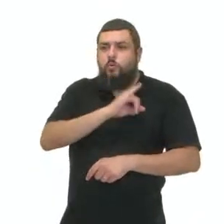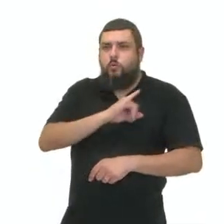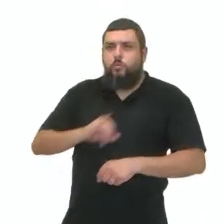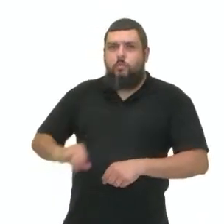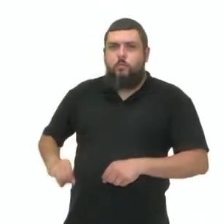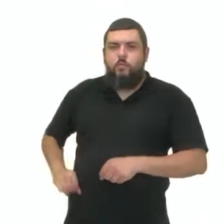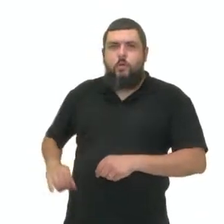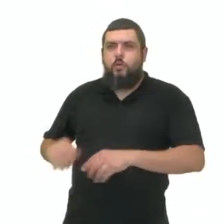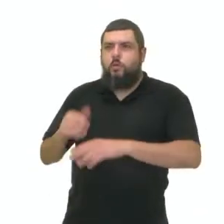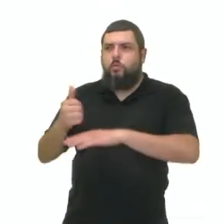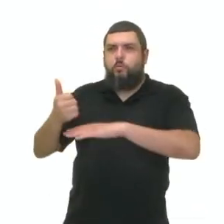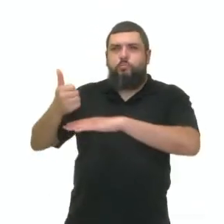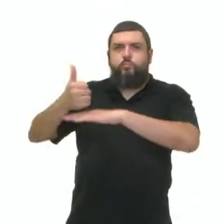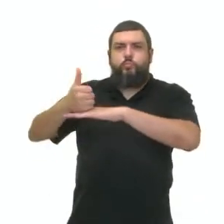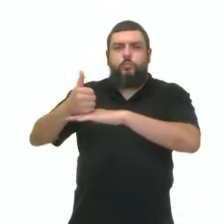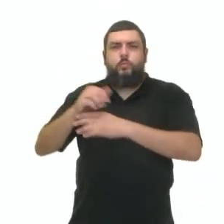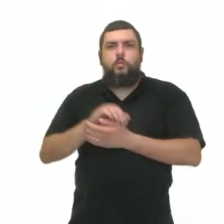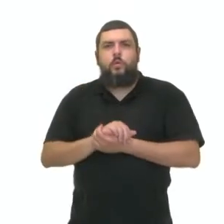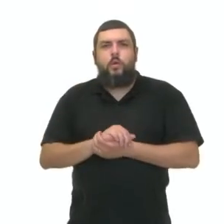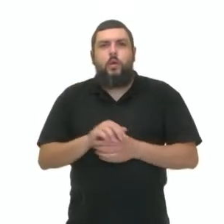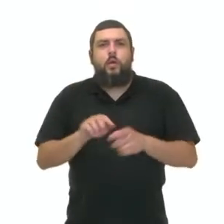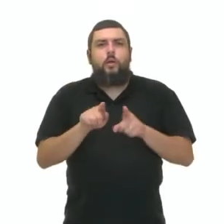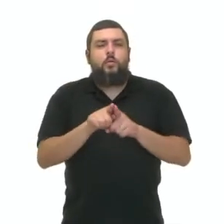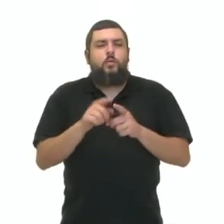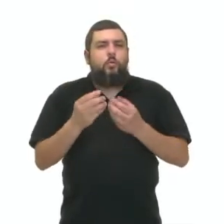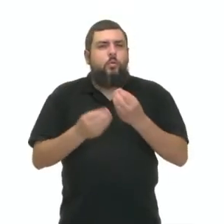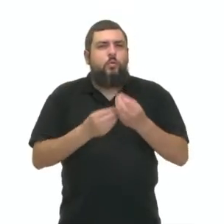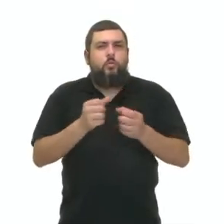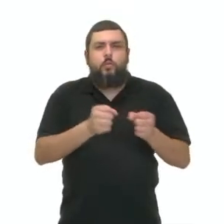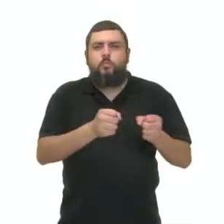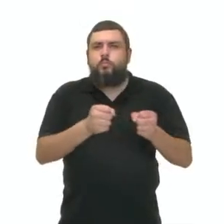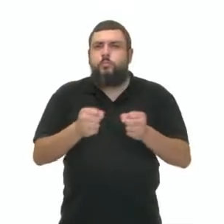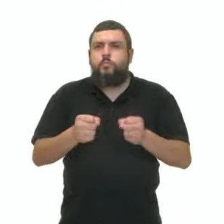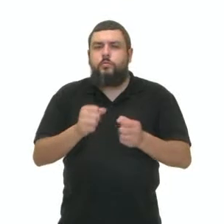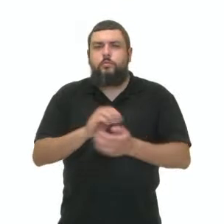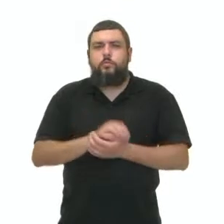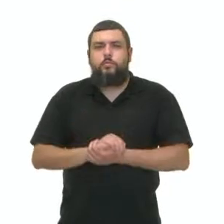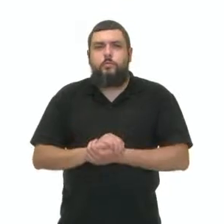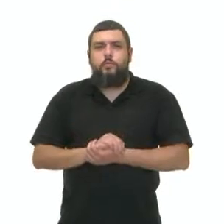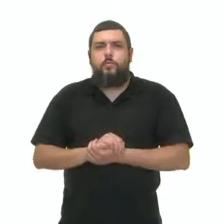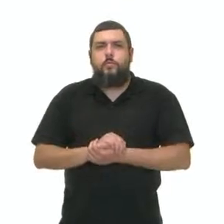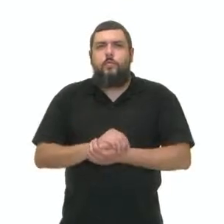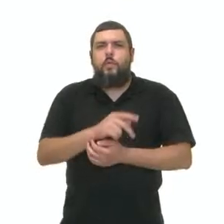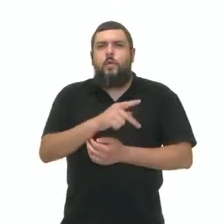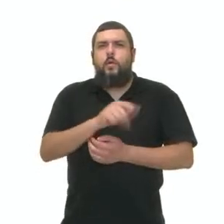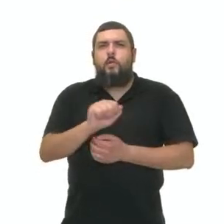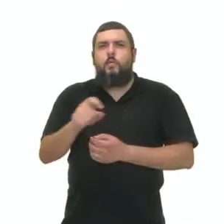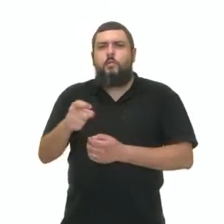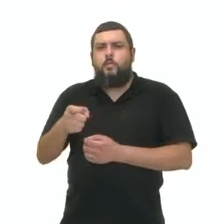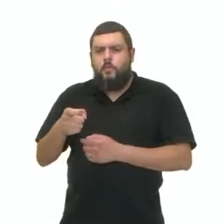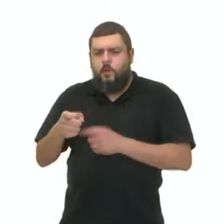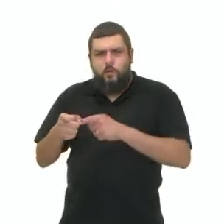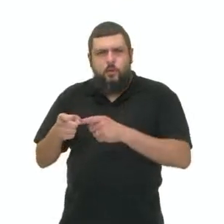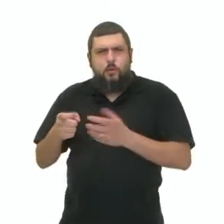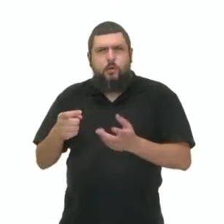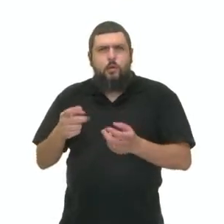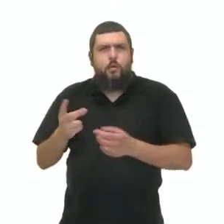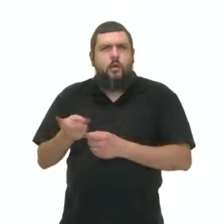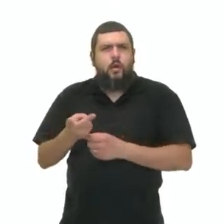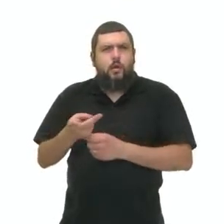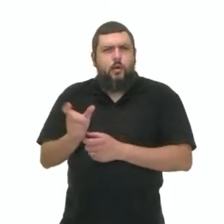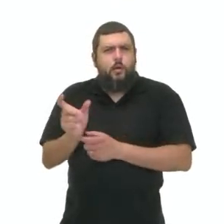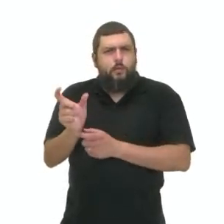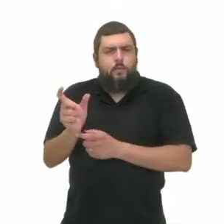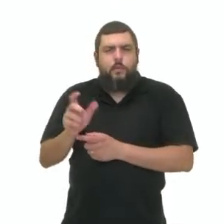as bases de sustentação do poder imperial. Pax Romana. Ué, professor, tá errado, tá com X. Não, é assim